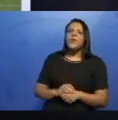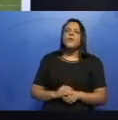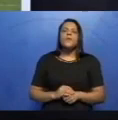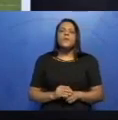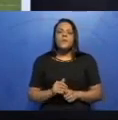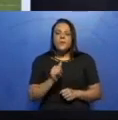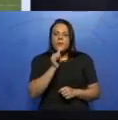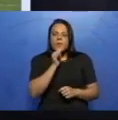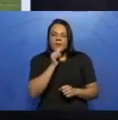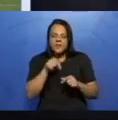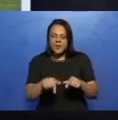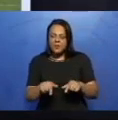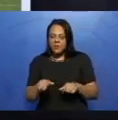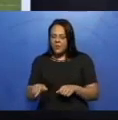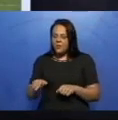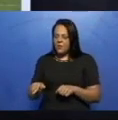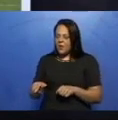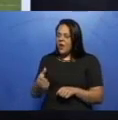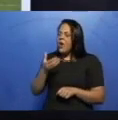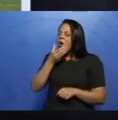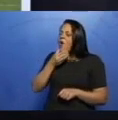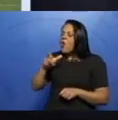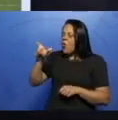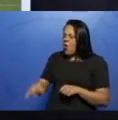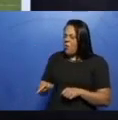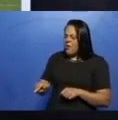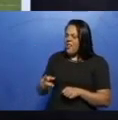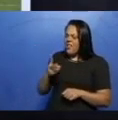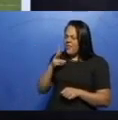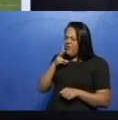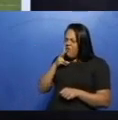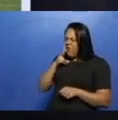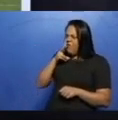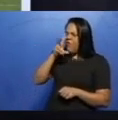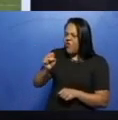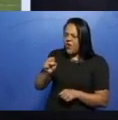expressão forte para cachorro. Tem o mesmo sentido